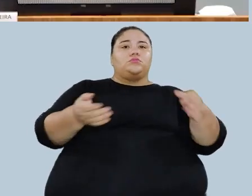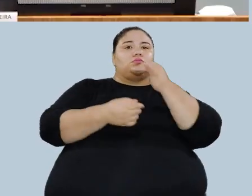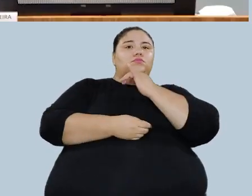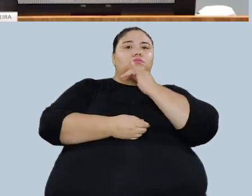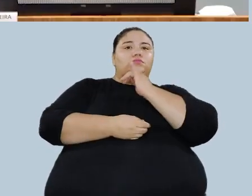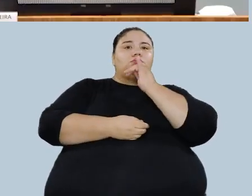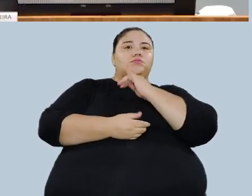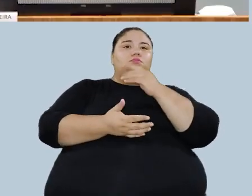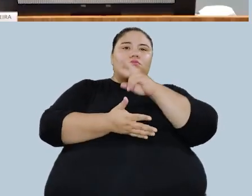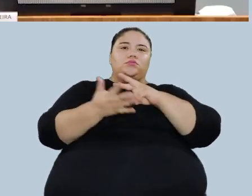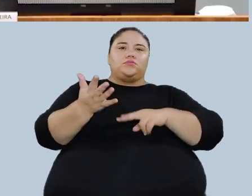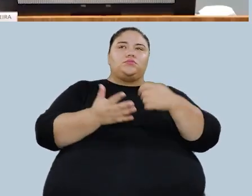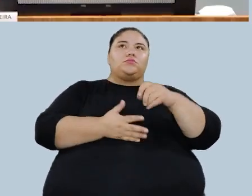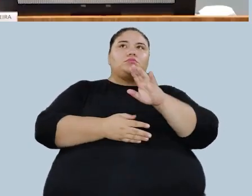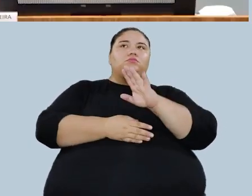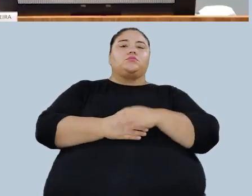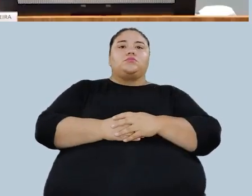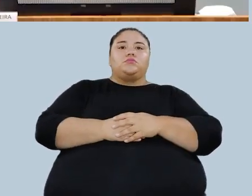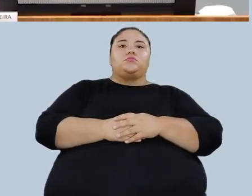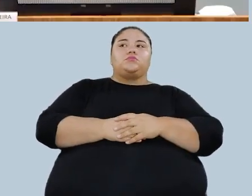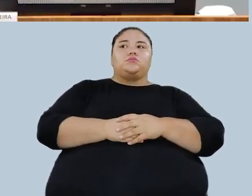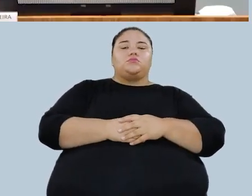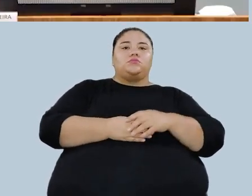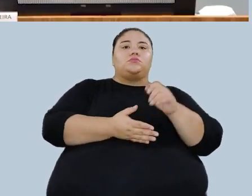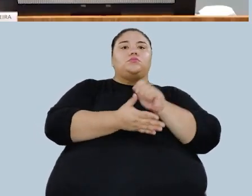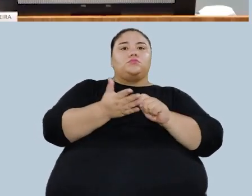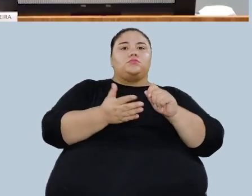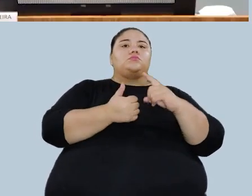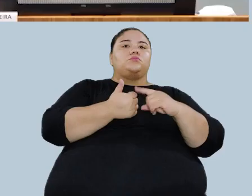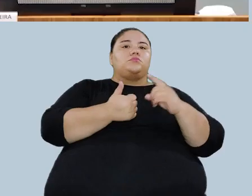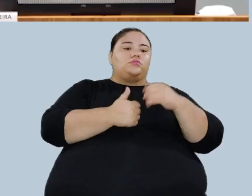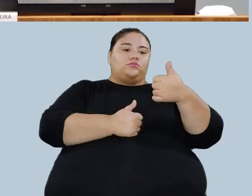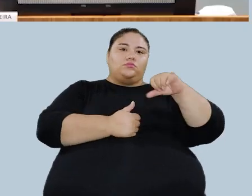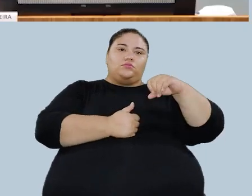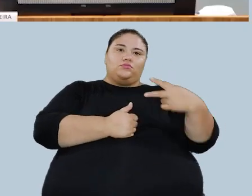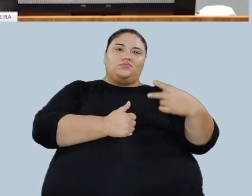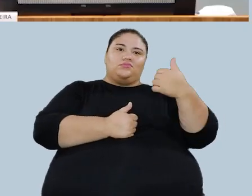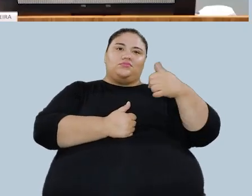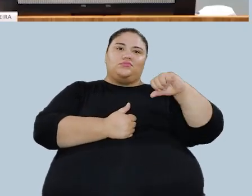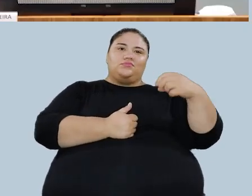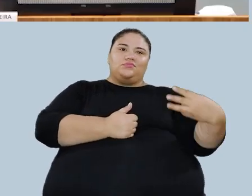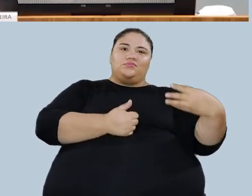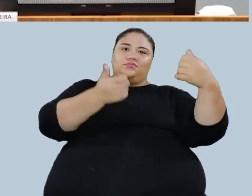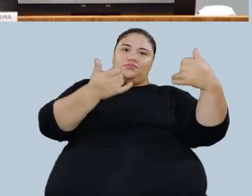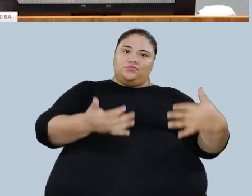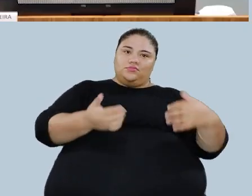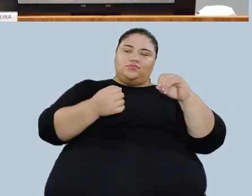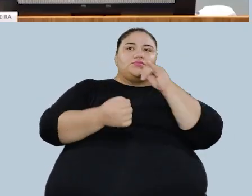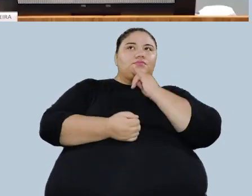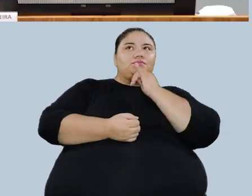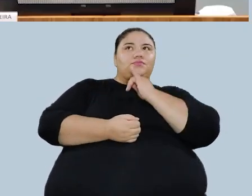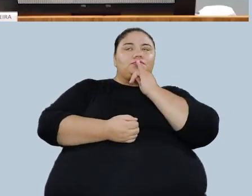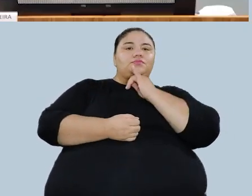quero cansá-los com essas leituras, mas isso está no artigo, os artigos 192 e 193, que definem quais são as